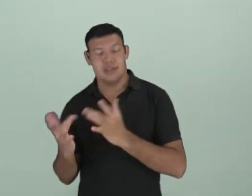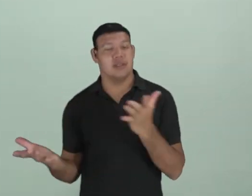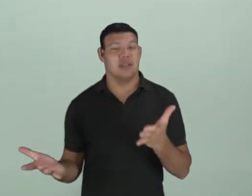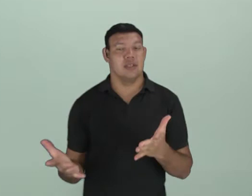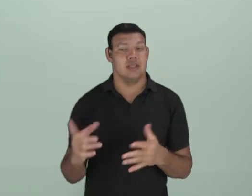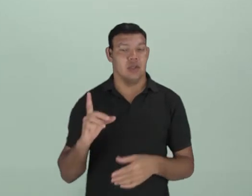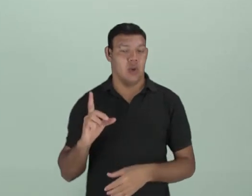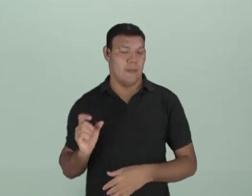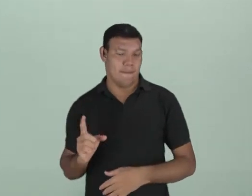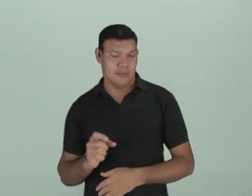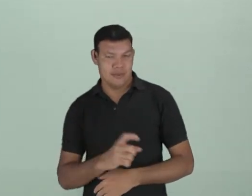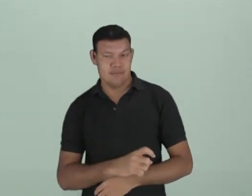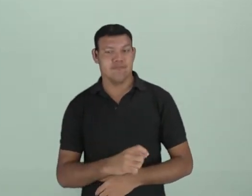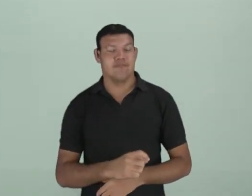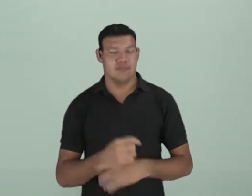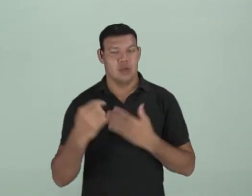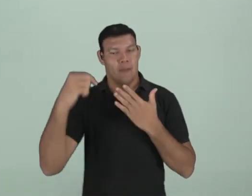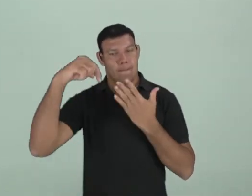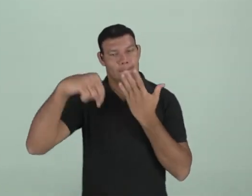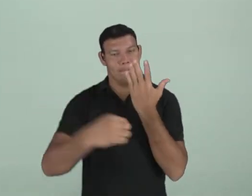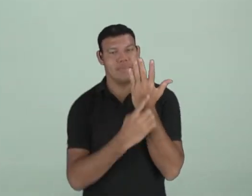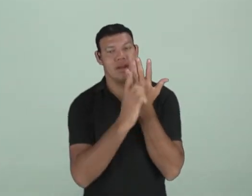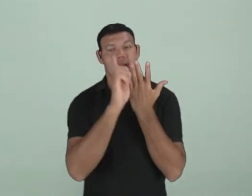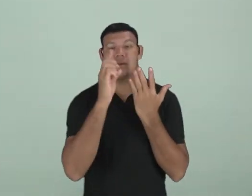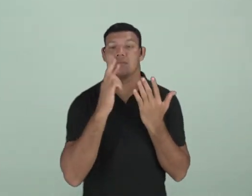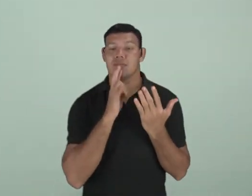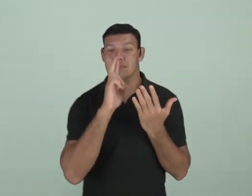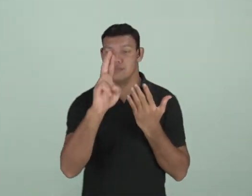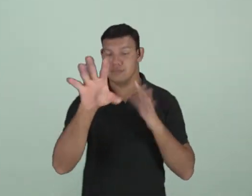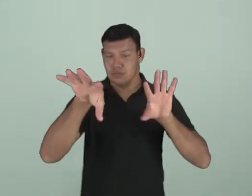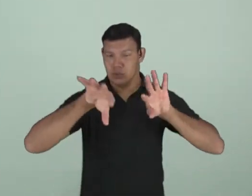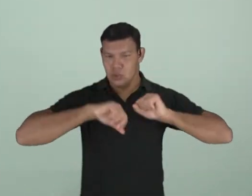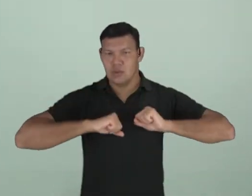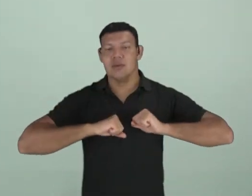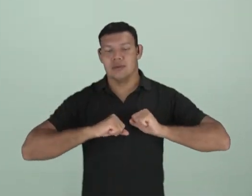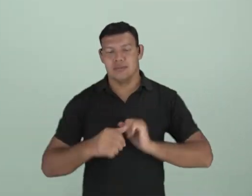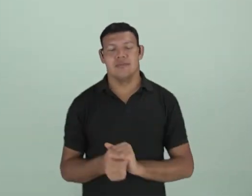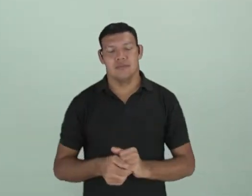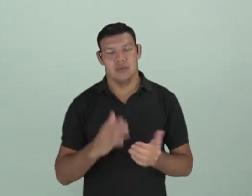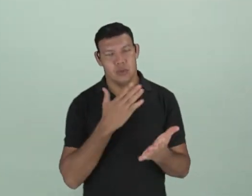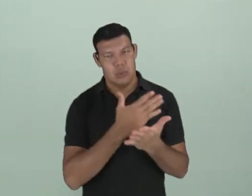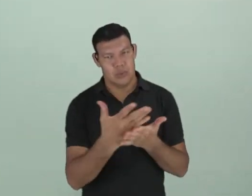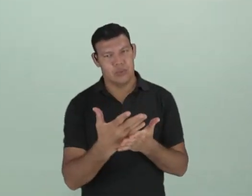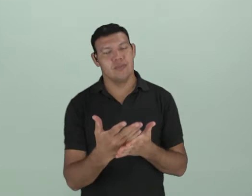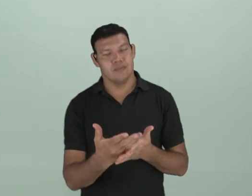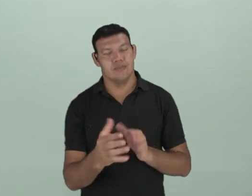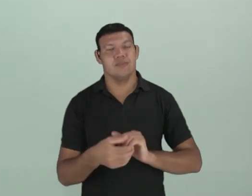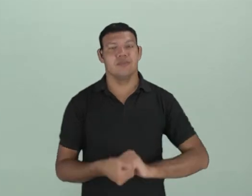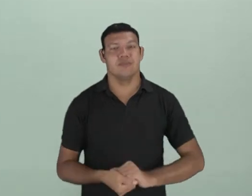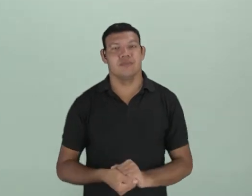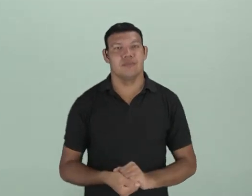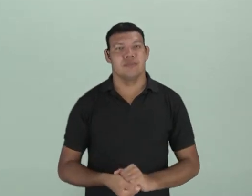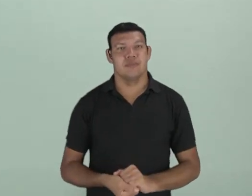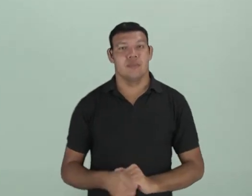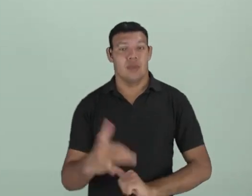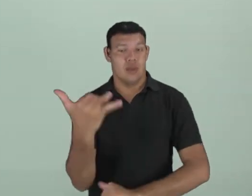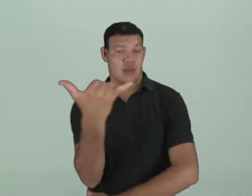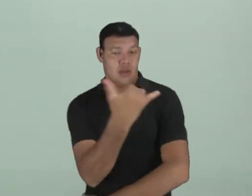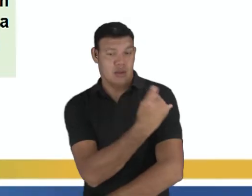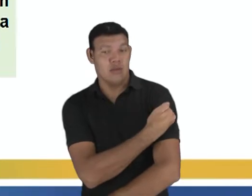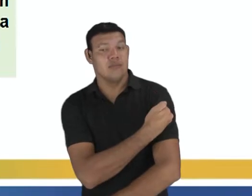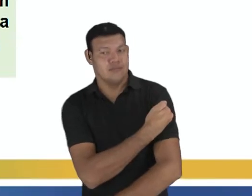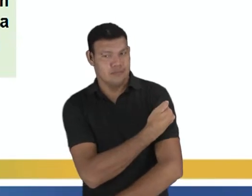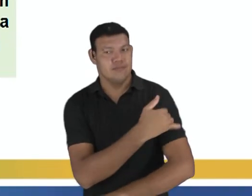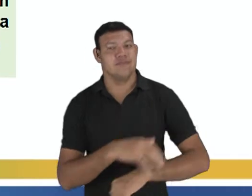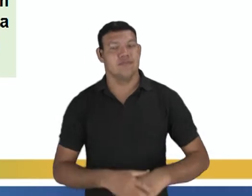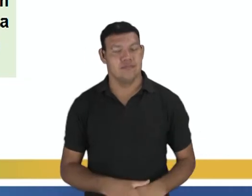organismo invasor, o sistema imunológico, a resposta imunológica adquirida, ela entra em ação, tá bom? A